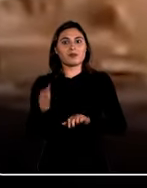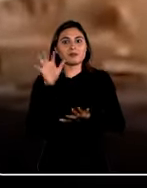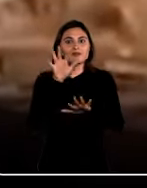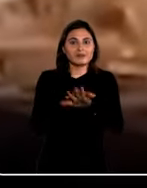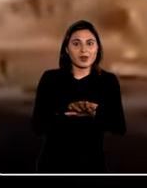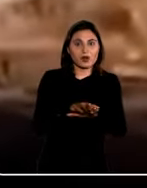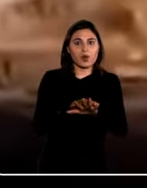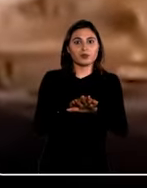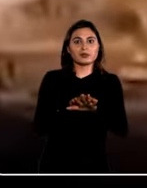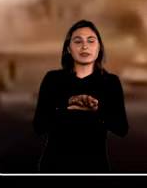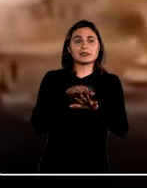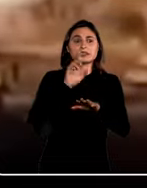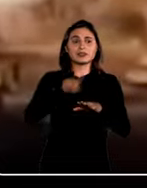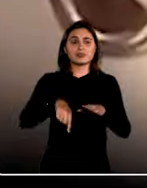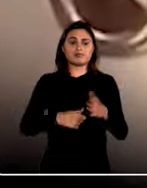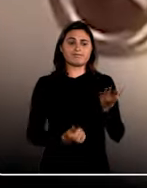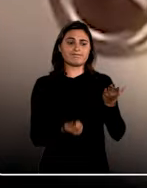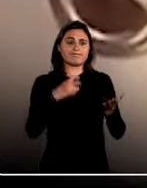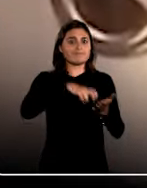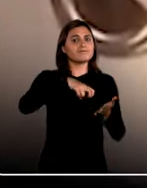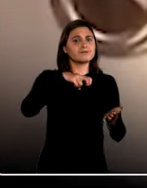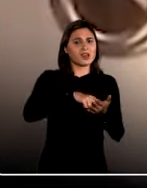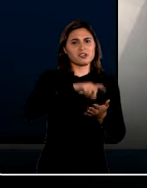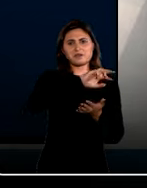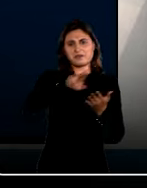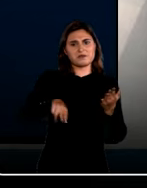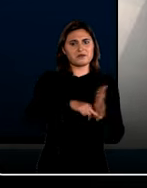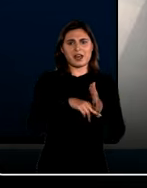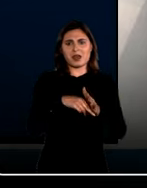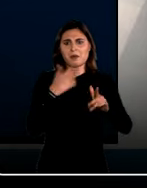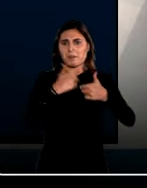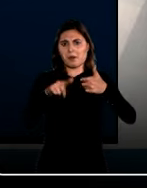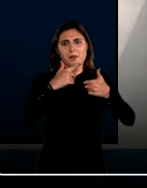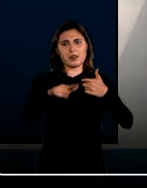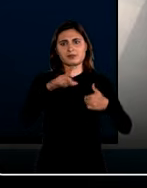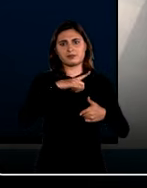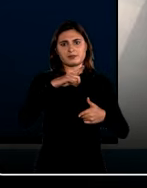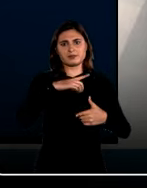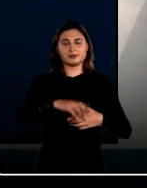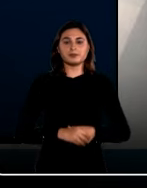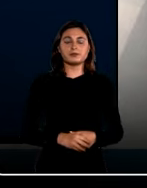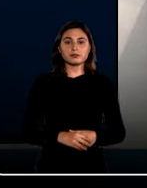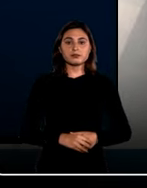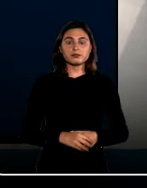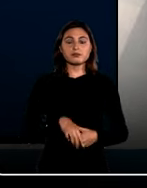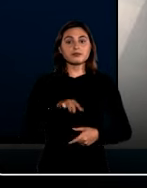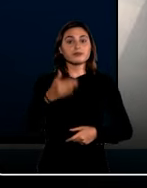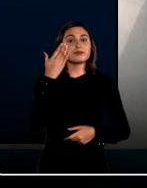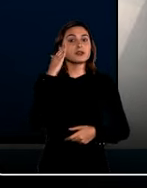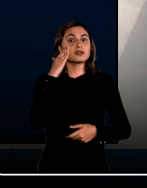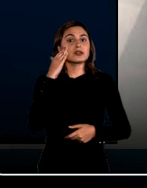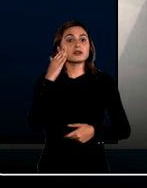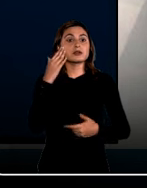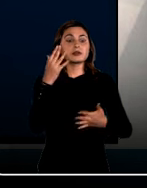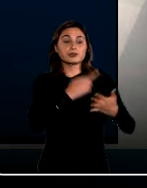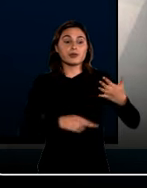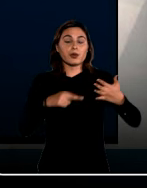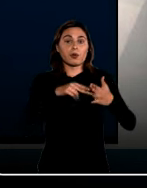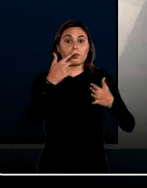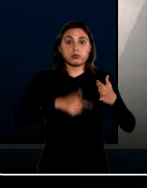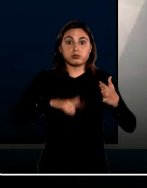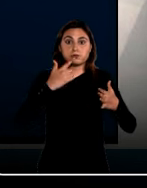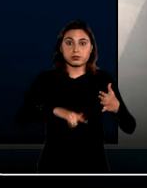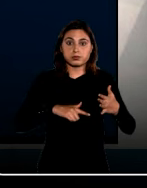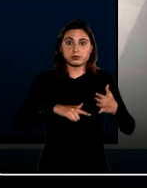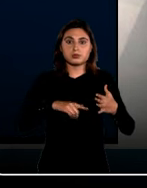para a prática de sucessivas condutas delituosas esse entendimento foi firmado sobre o rito dos recursos repetitivos cadastrado